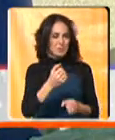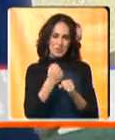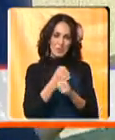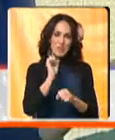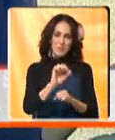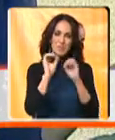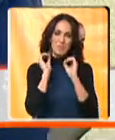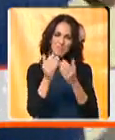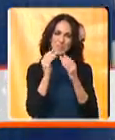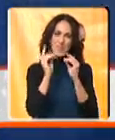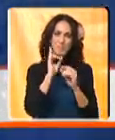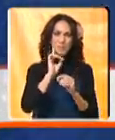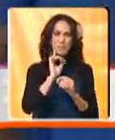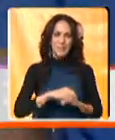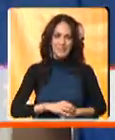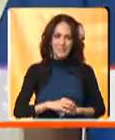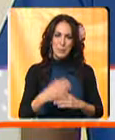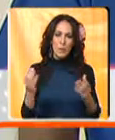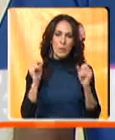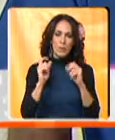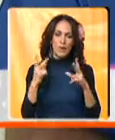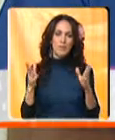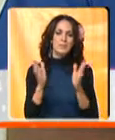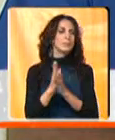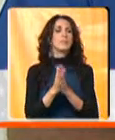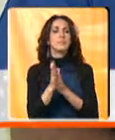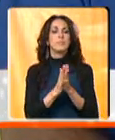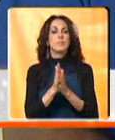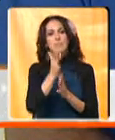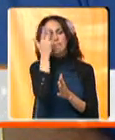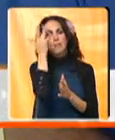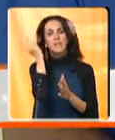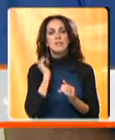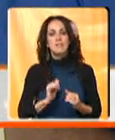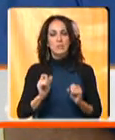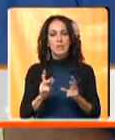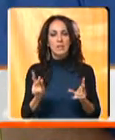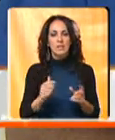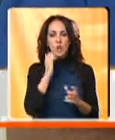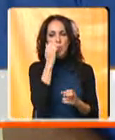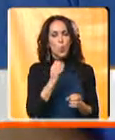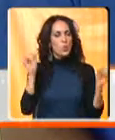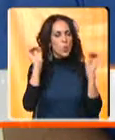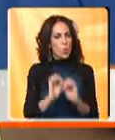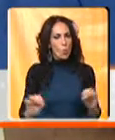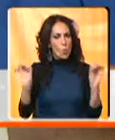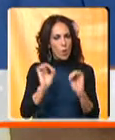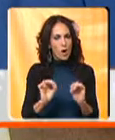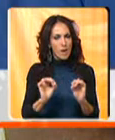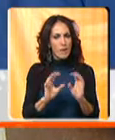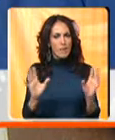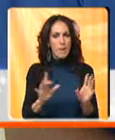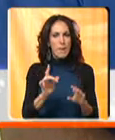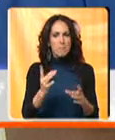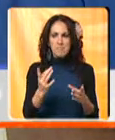trabalho que está a fazer, que é importante. Muito obrigado. Muito bem, então isto é fácil, ok? Não há dores absolutamente nenhumas. Em